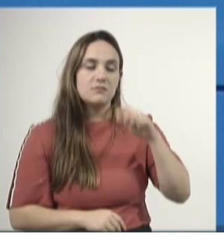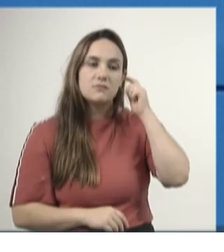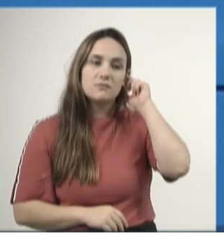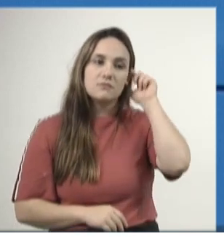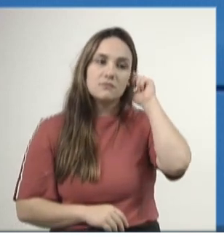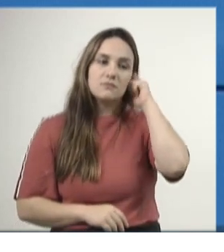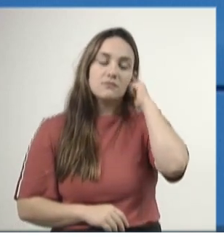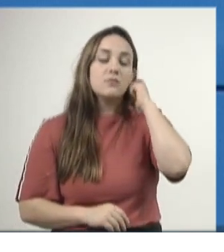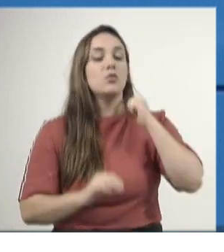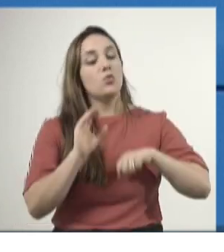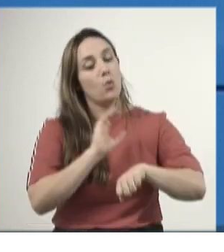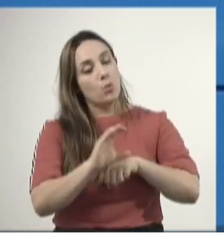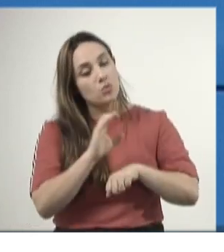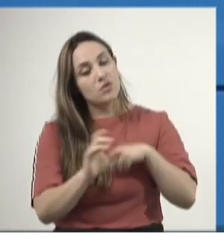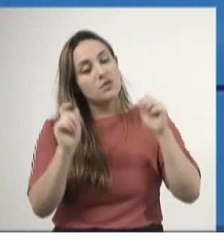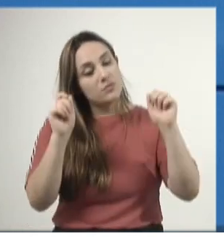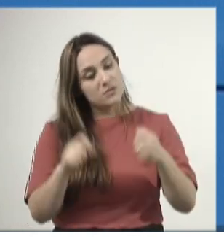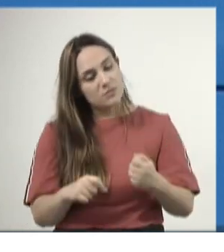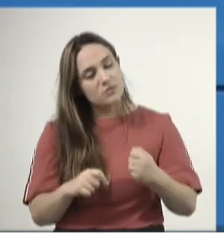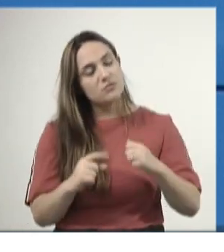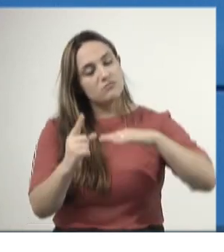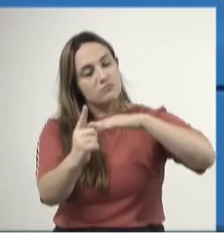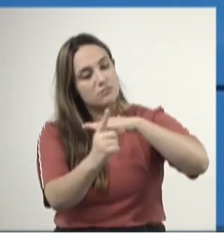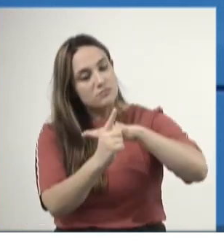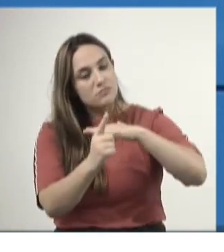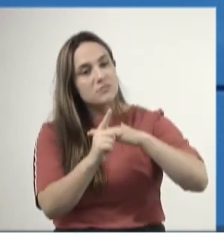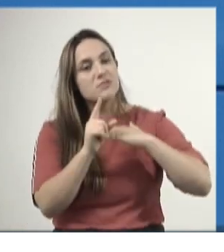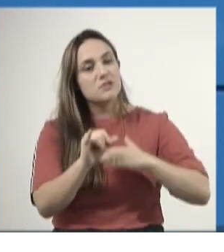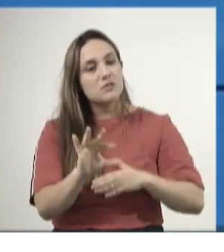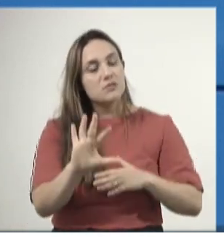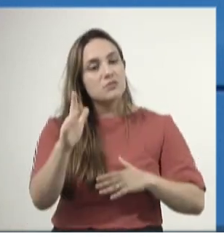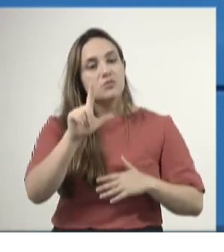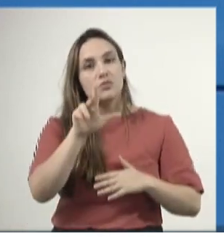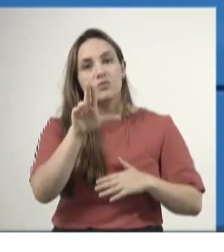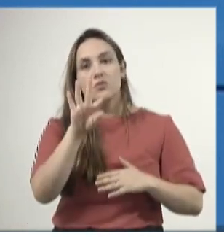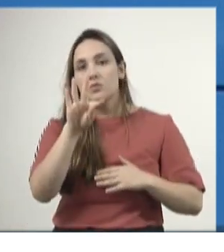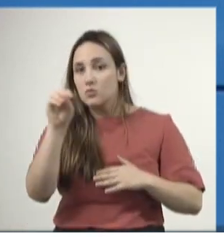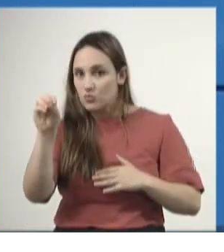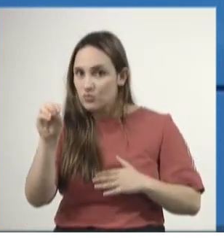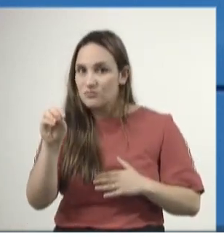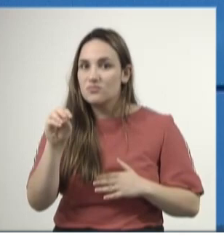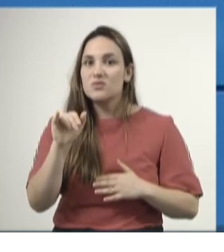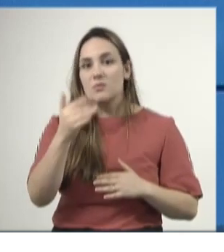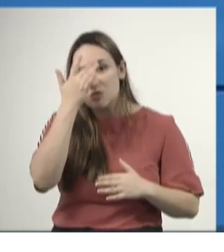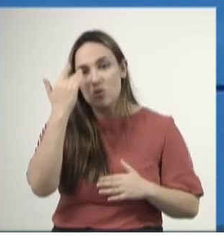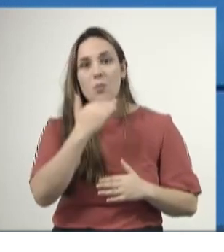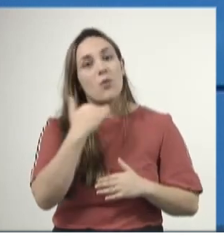Capacitação de pessoas para a compreensão da dor do luto. Isso é fundamental.